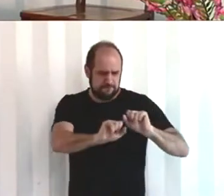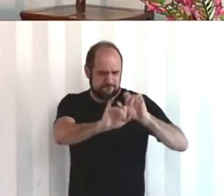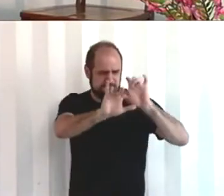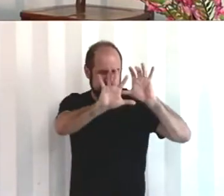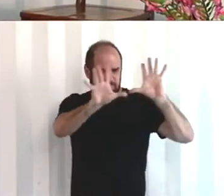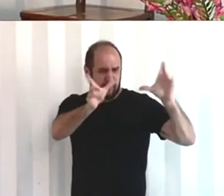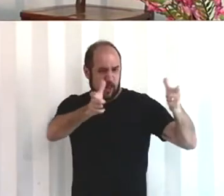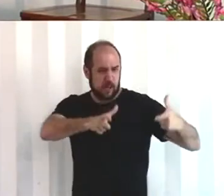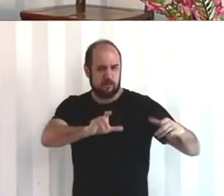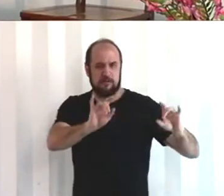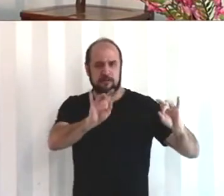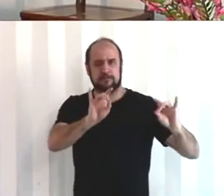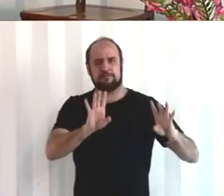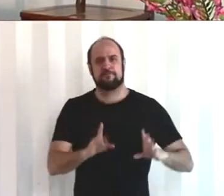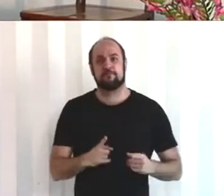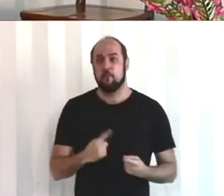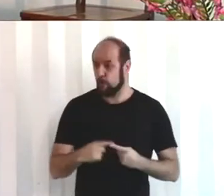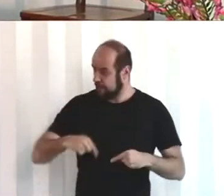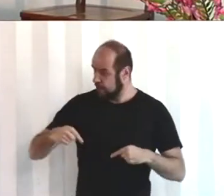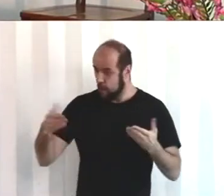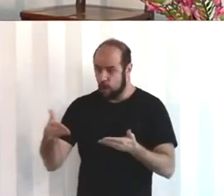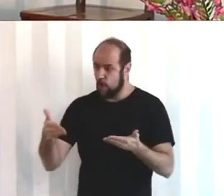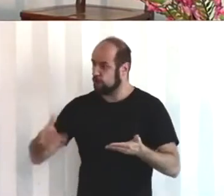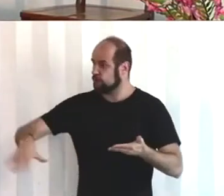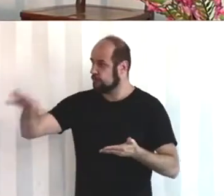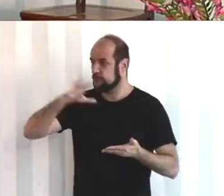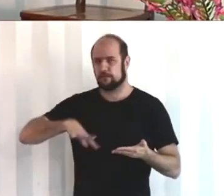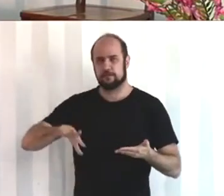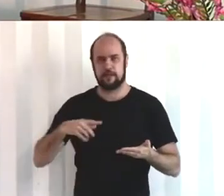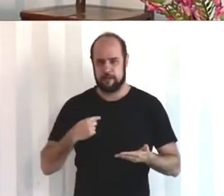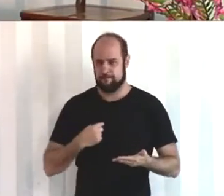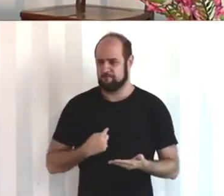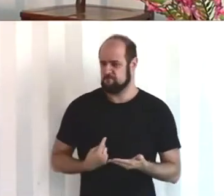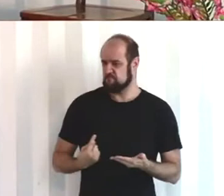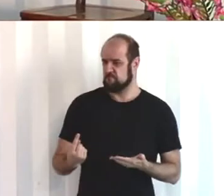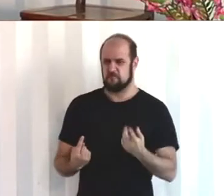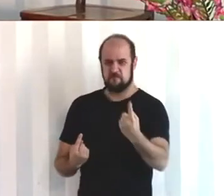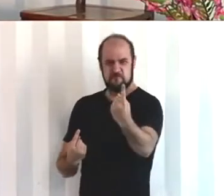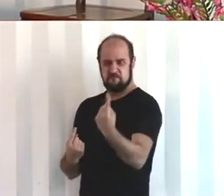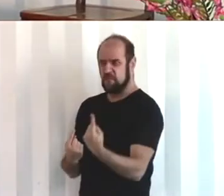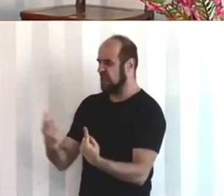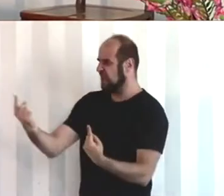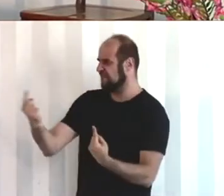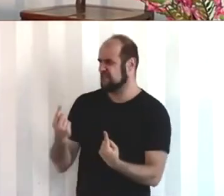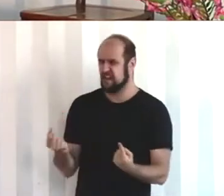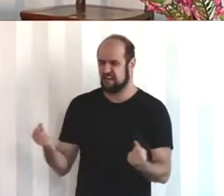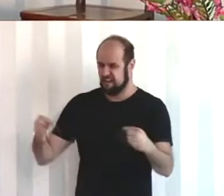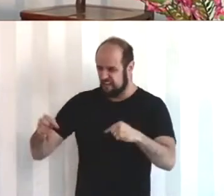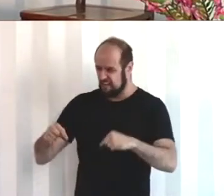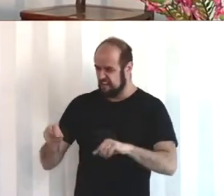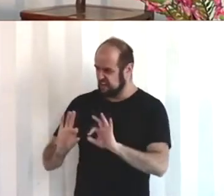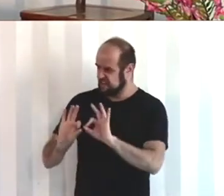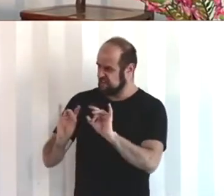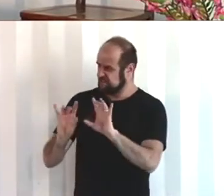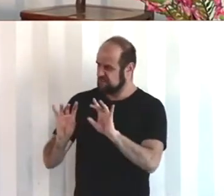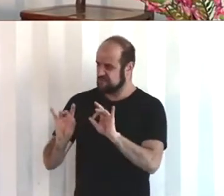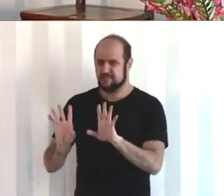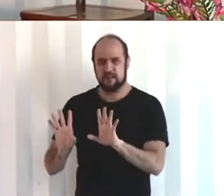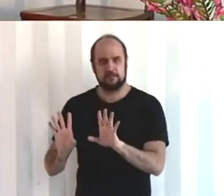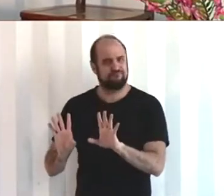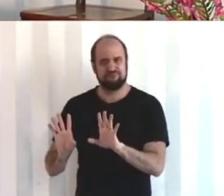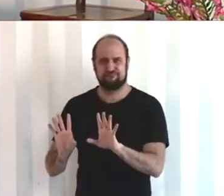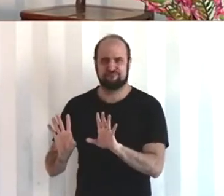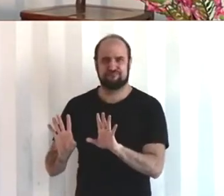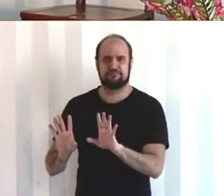agora aqui sublime? Não é a nossa presença aqui. O que torna esse lugar majestoso e sublime é